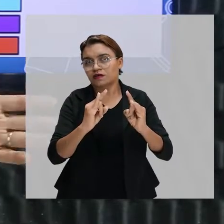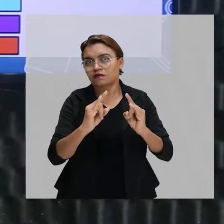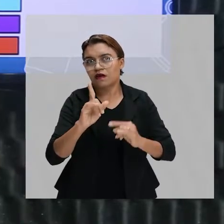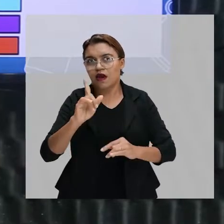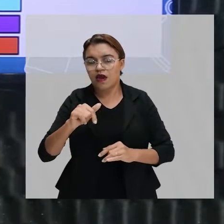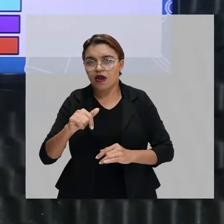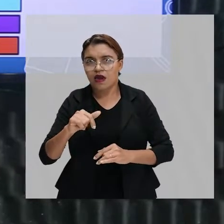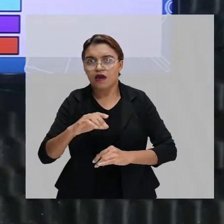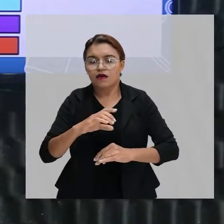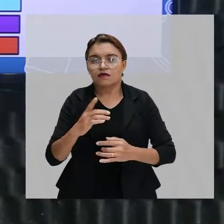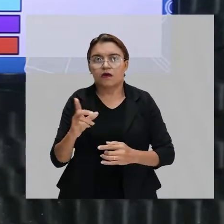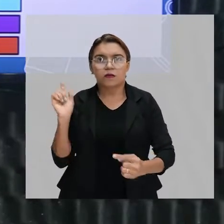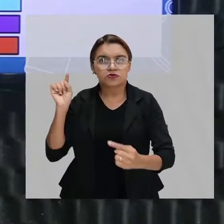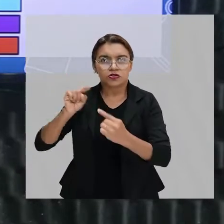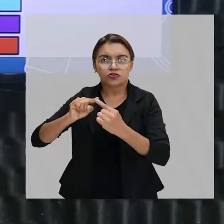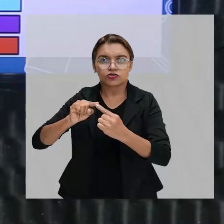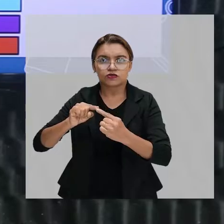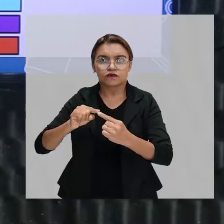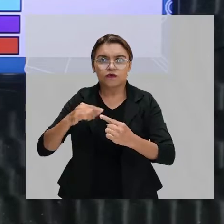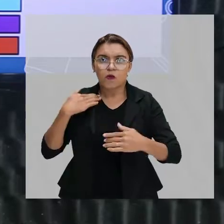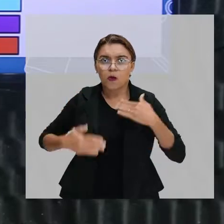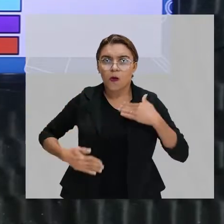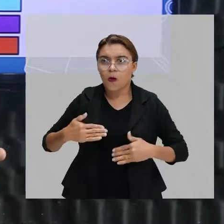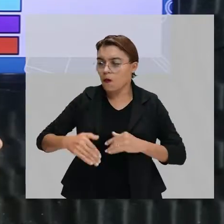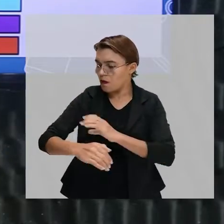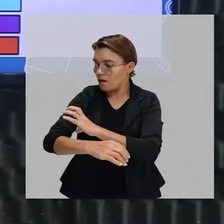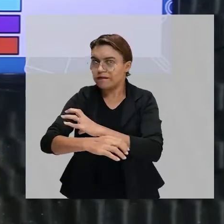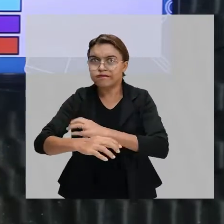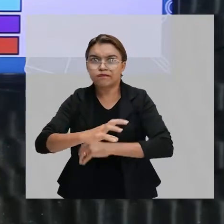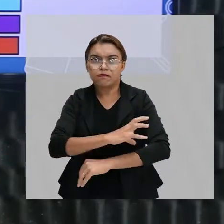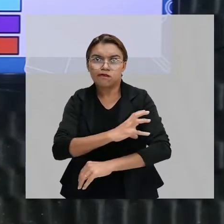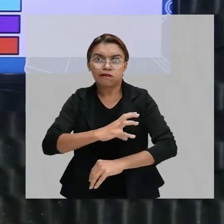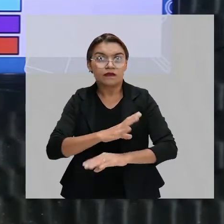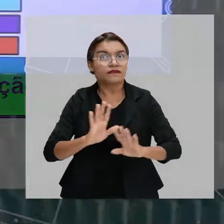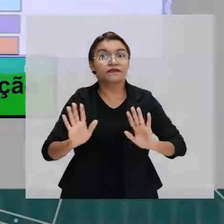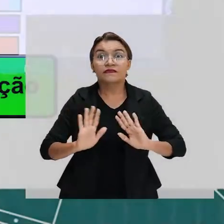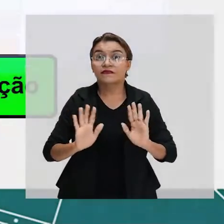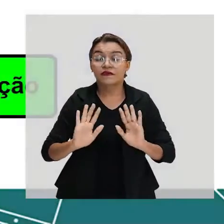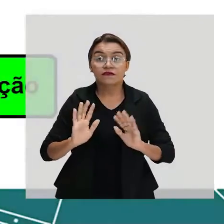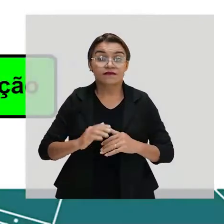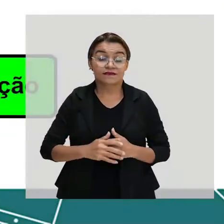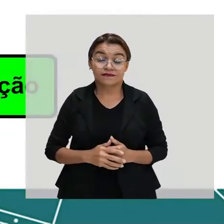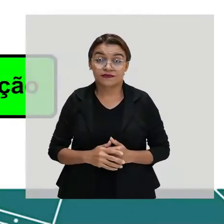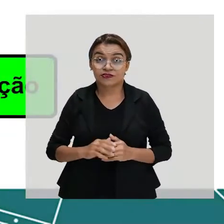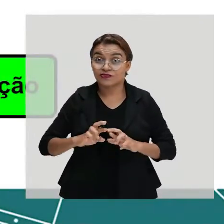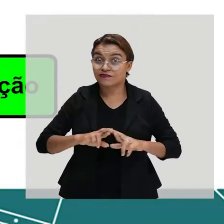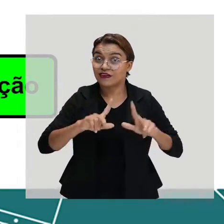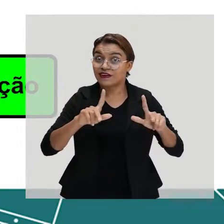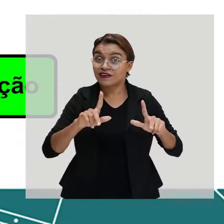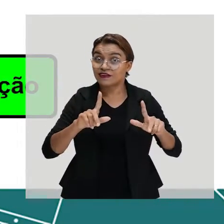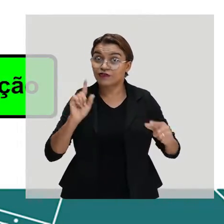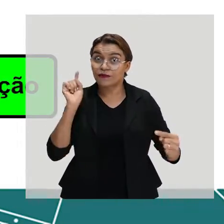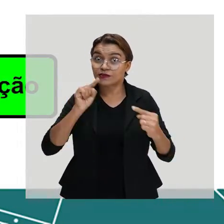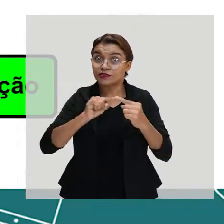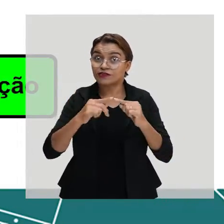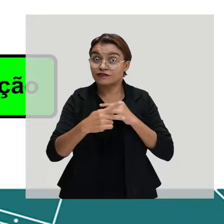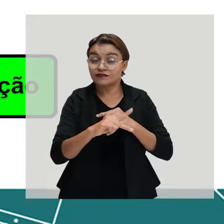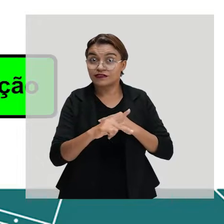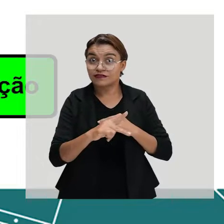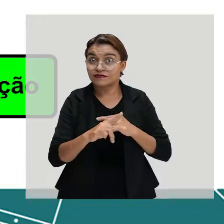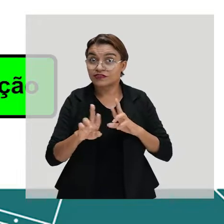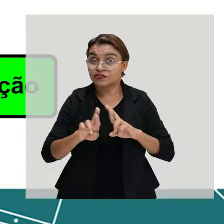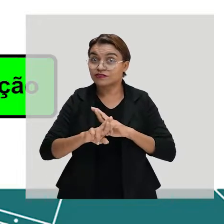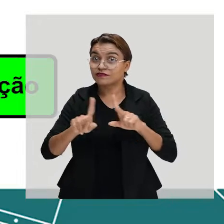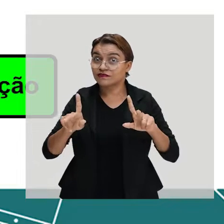ter um ganho de massa muscular não é de melhorar esses componentes da aptidão física então compreender a diferença